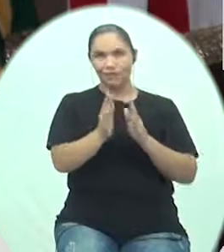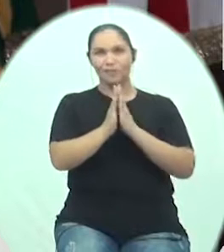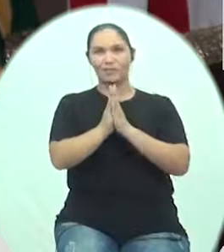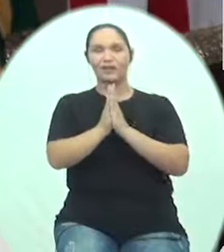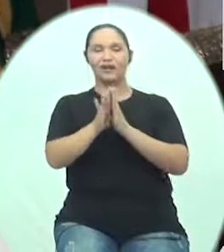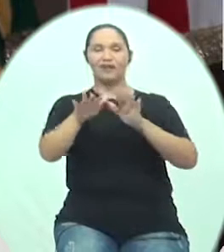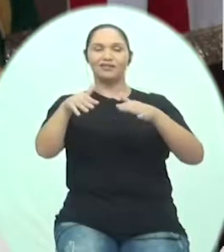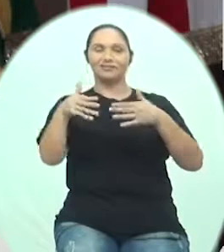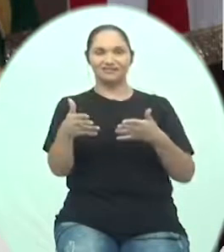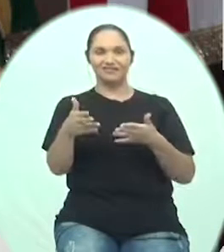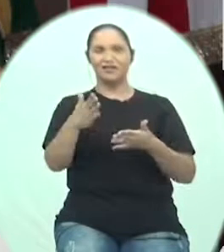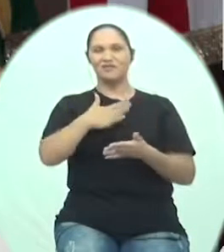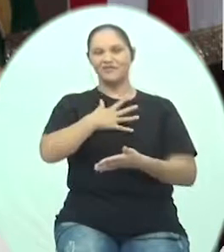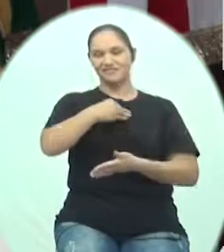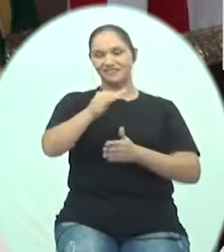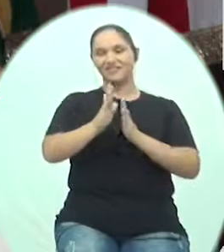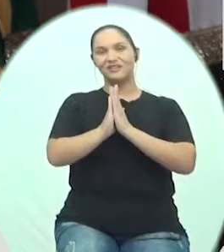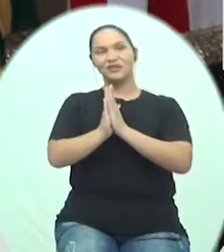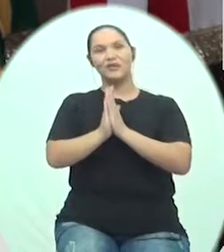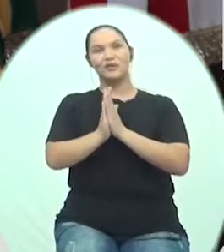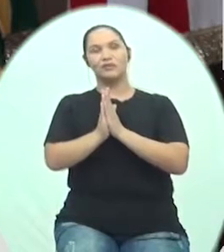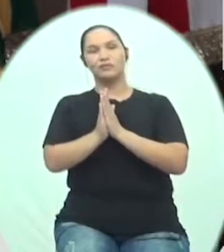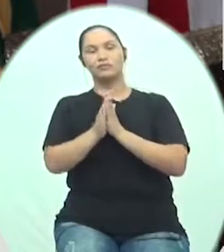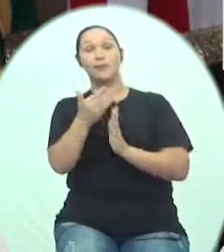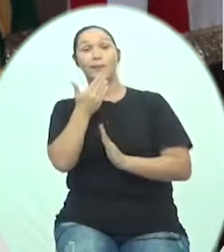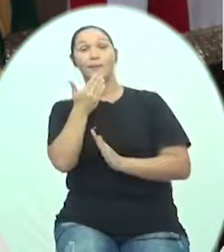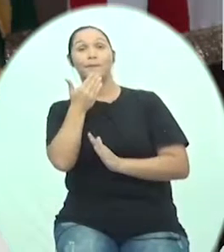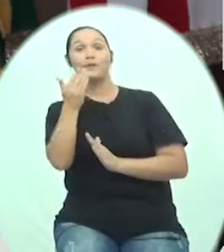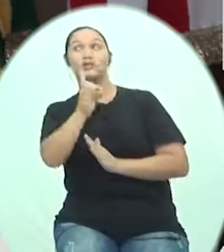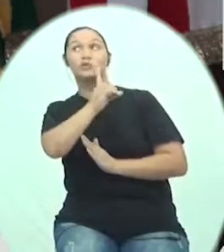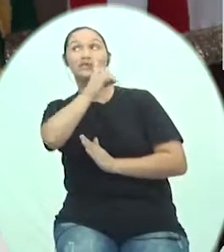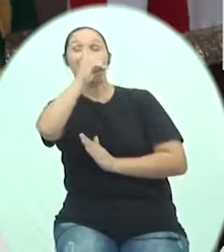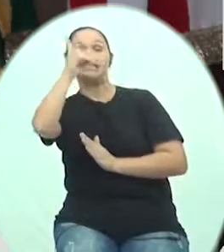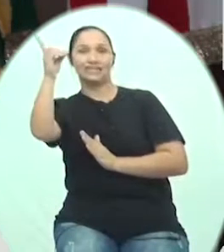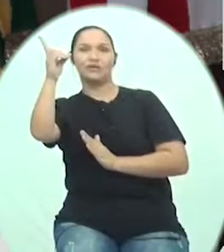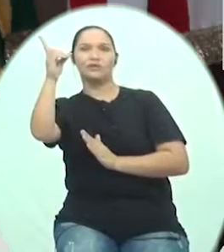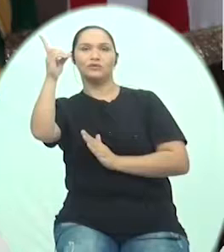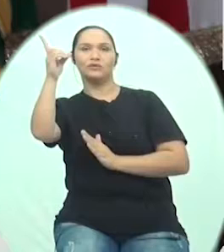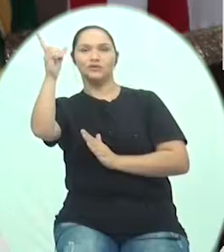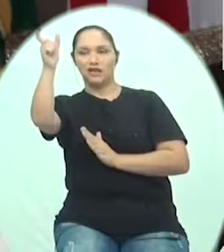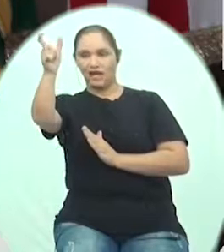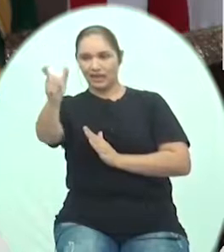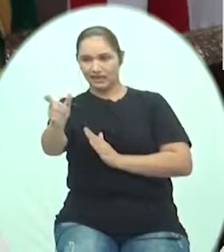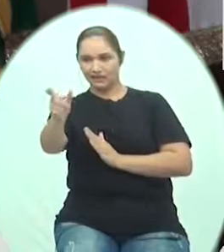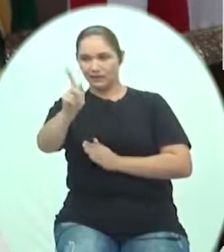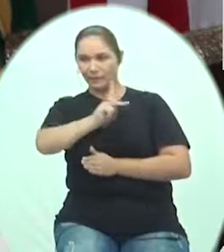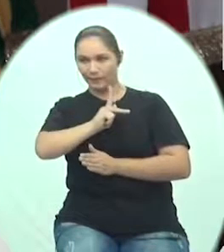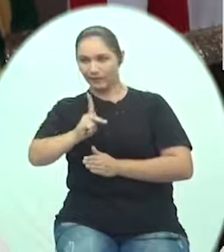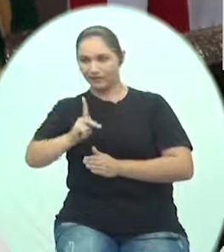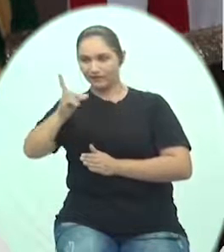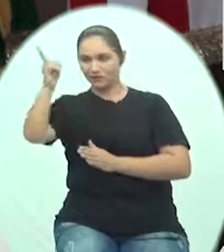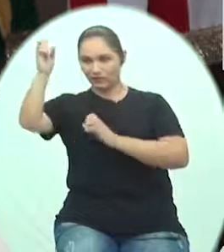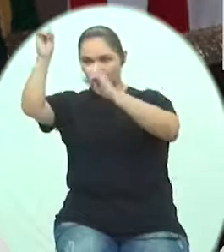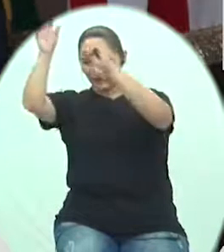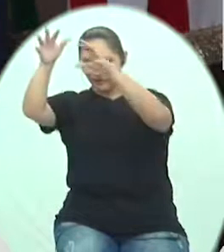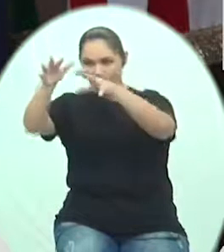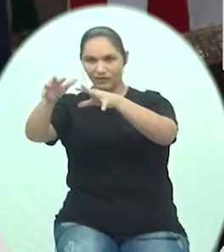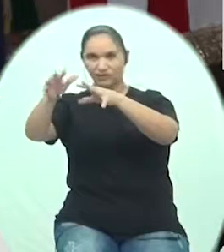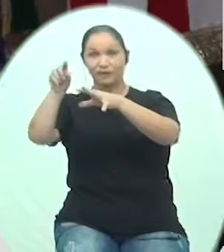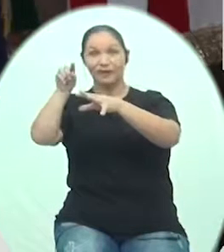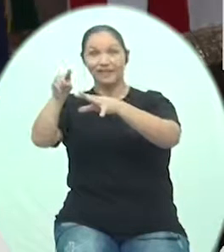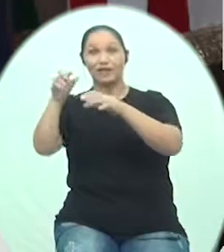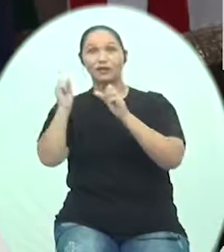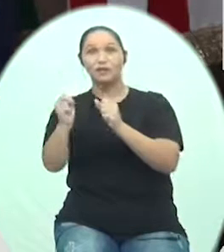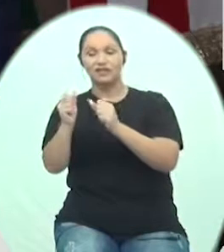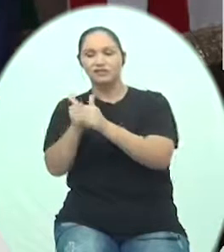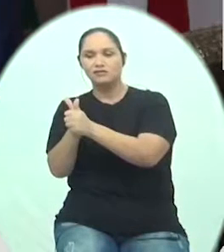bolsonaro para que Deus pudesse dar graça e sabedoria para conduzir a nossa nação como ele tem